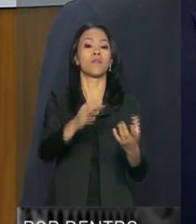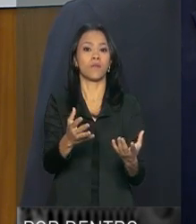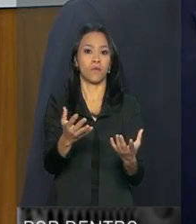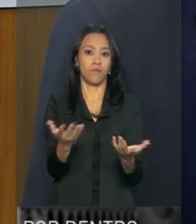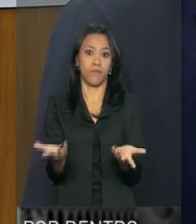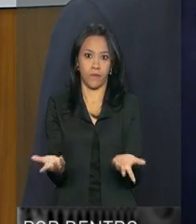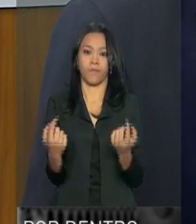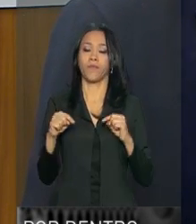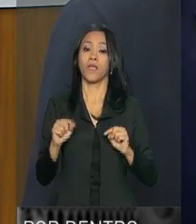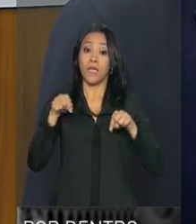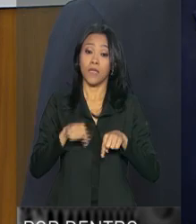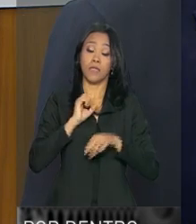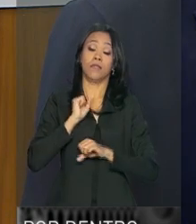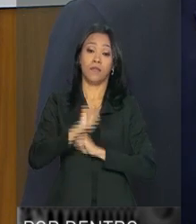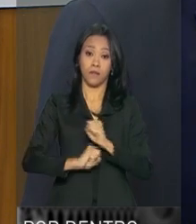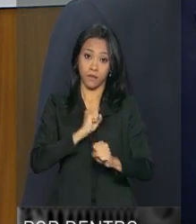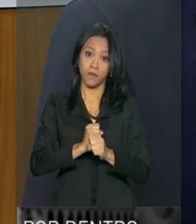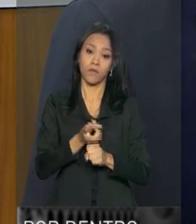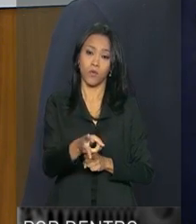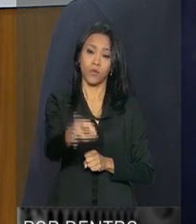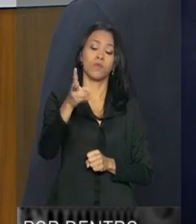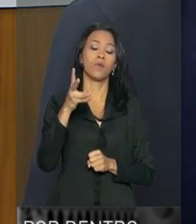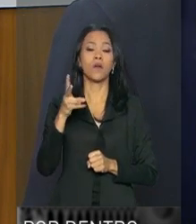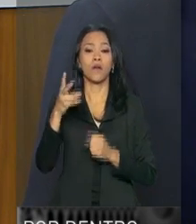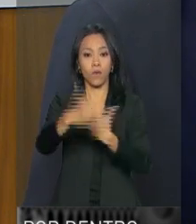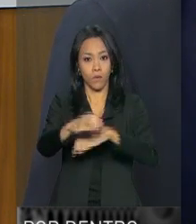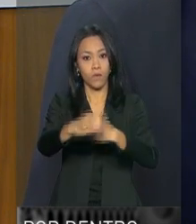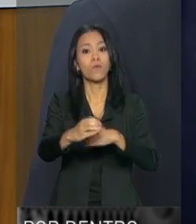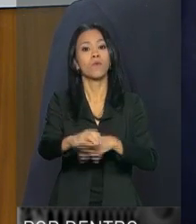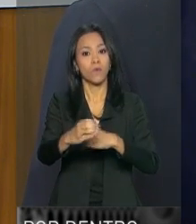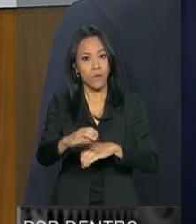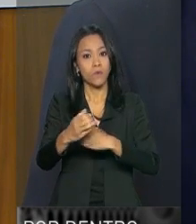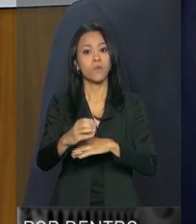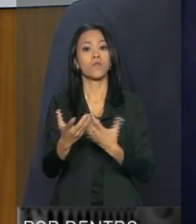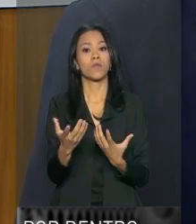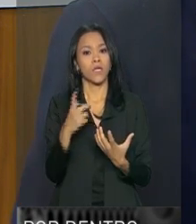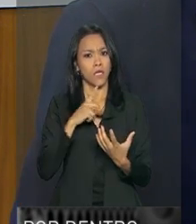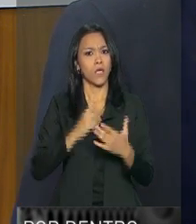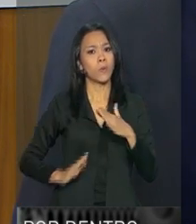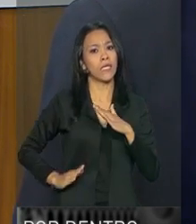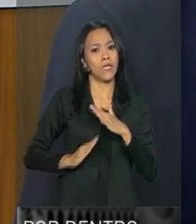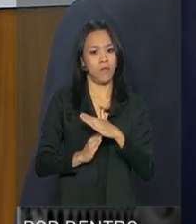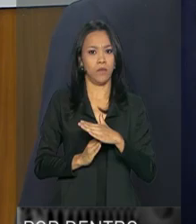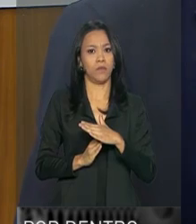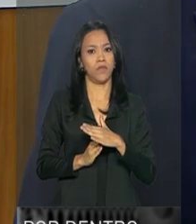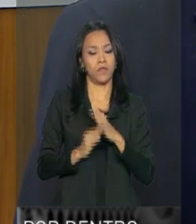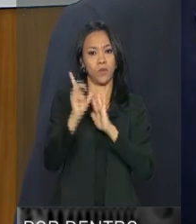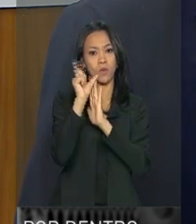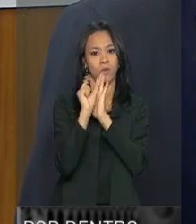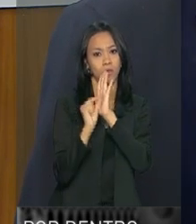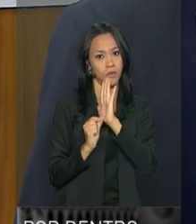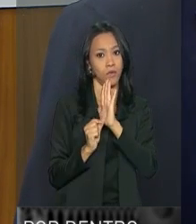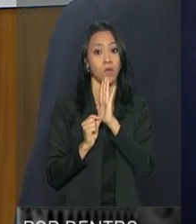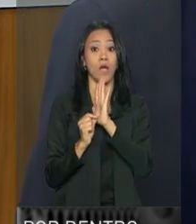esse ano nós voltaremos realmente a ter concurso há um limite é dado no orçamento de que o número de pessoas que